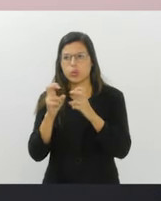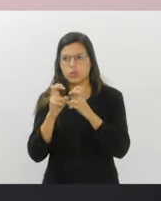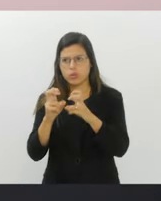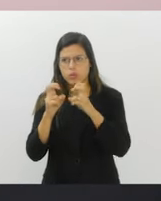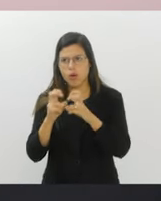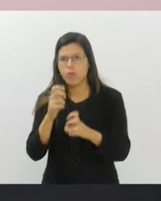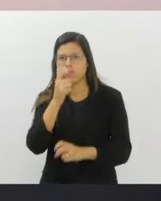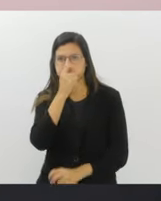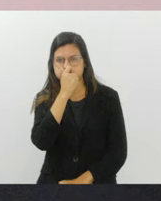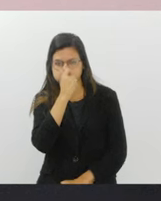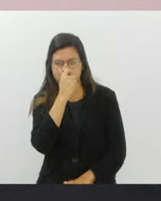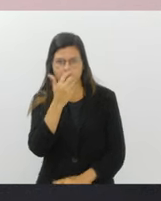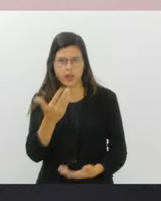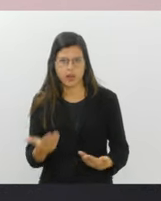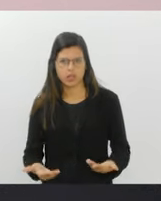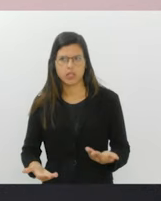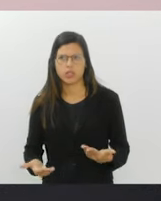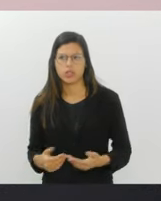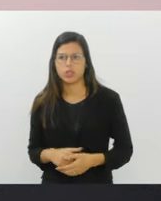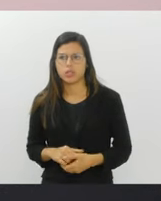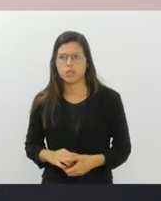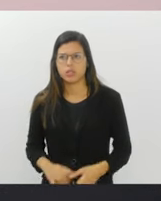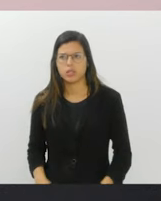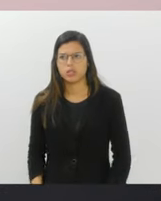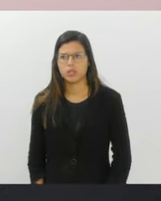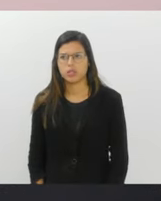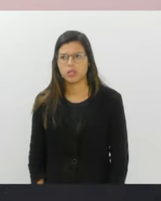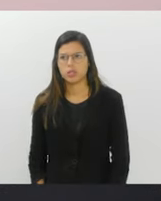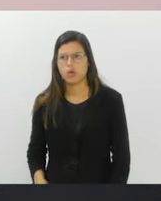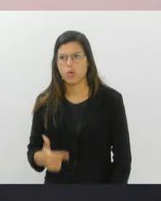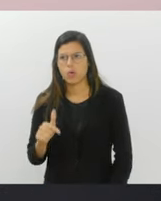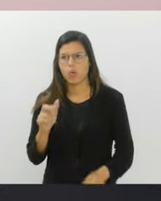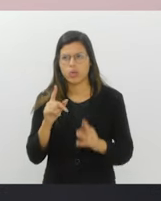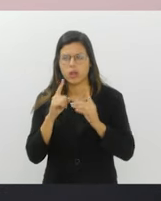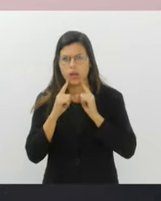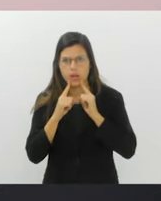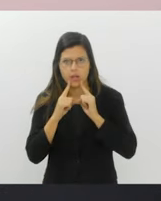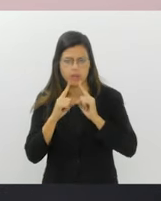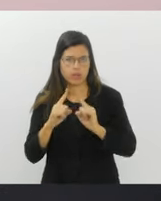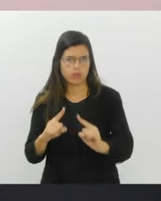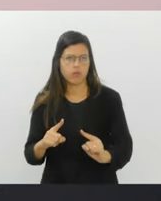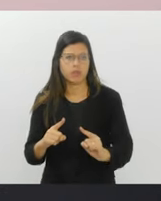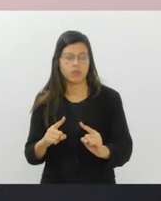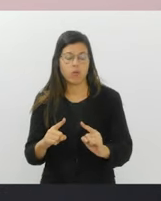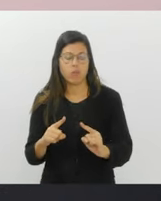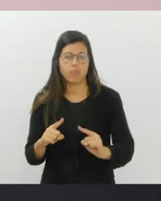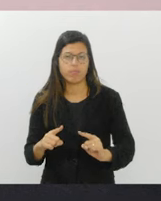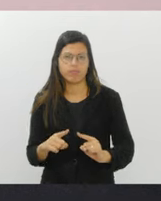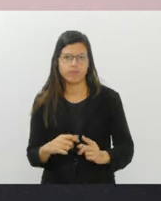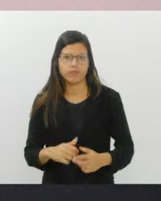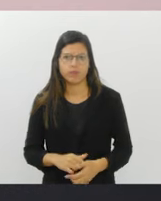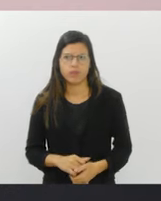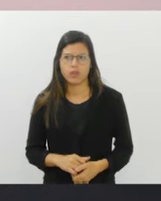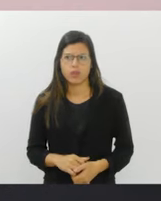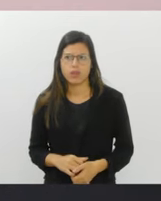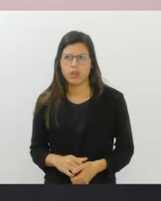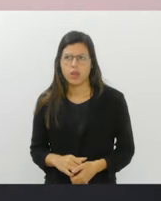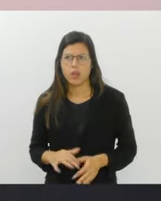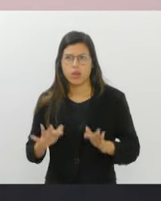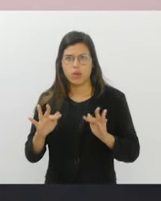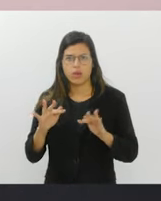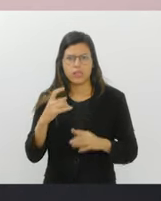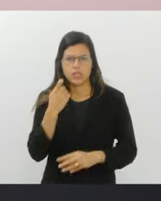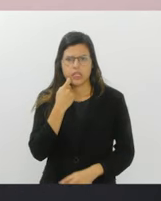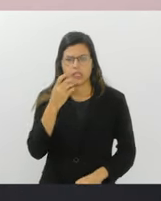encha de passageiros e o trem vá mais cheio. E uma outra reclamação que me deixou é que, nos finais de